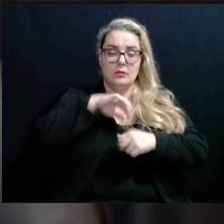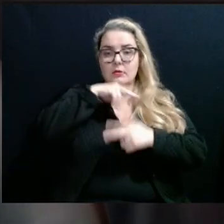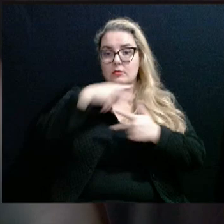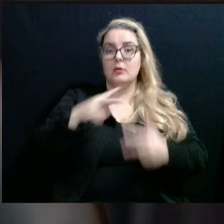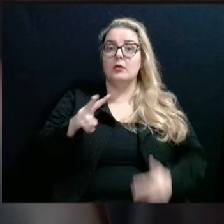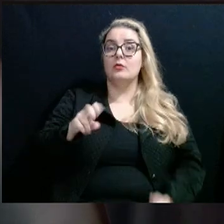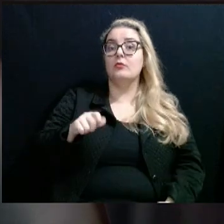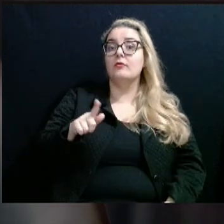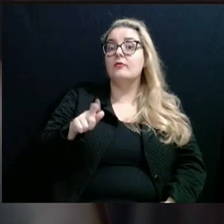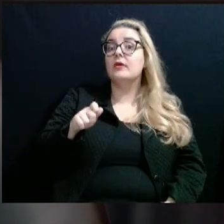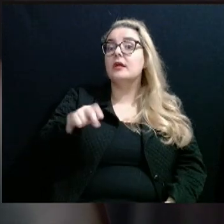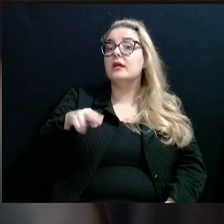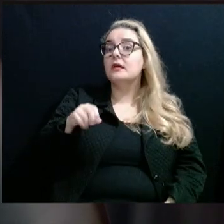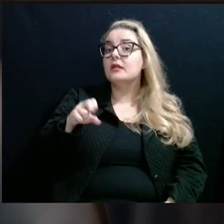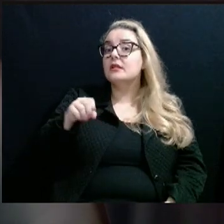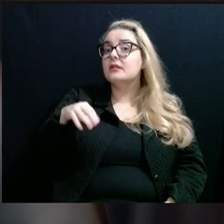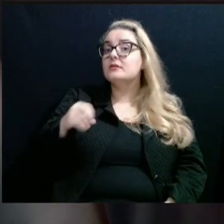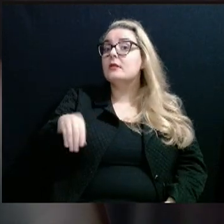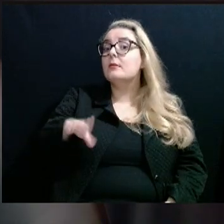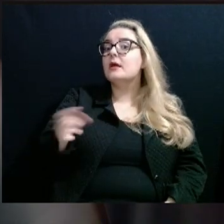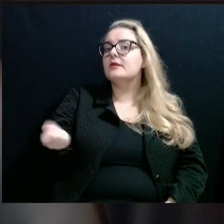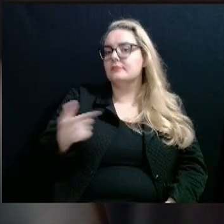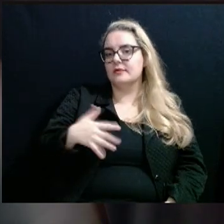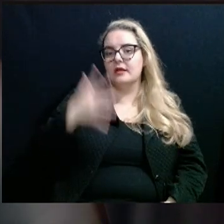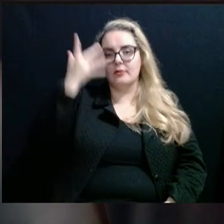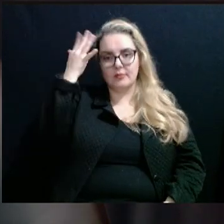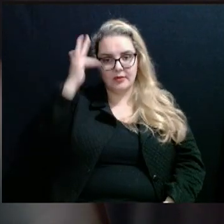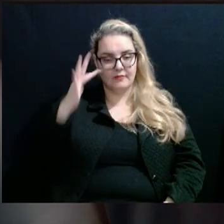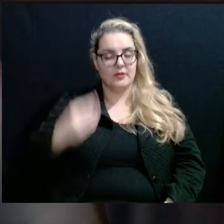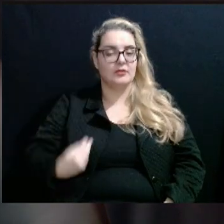mais que isso. Ele é uma filosofia que visa,